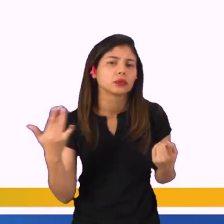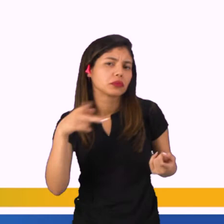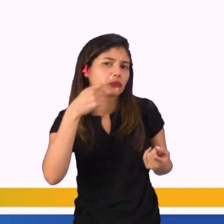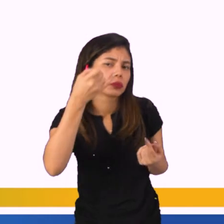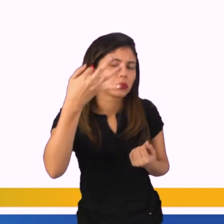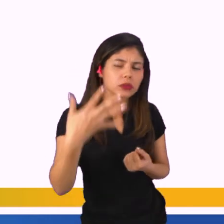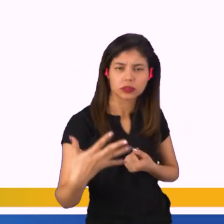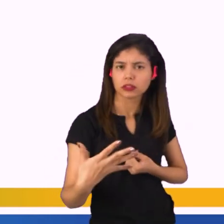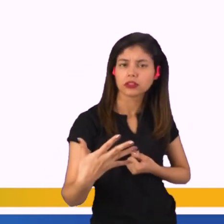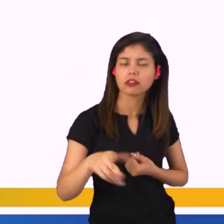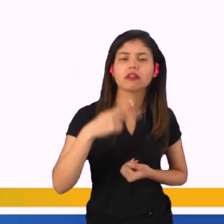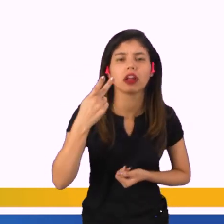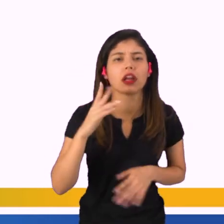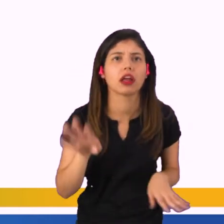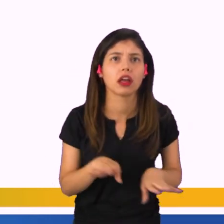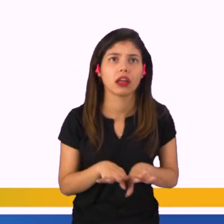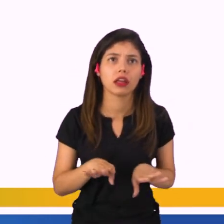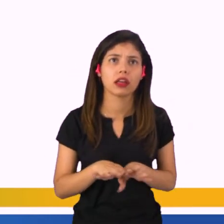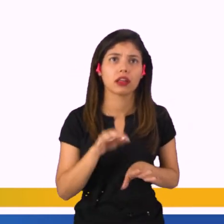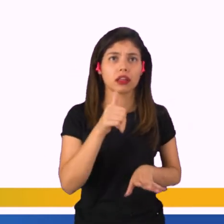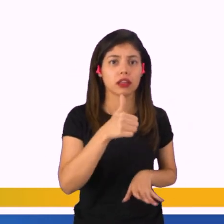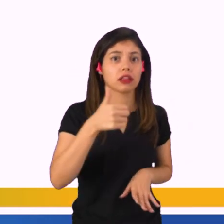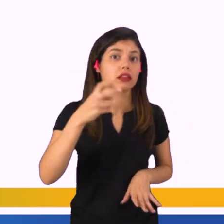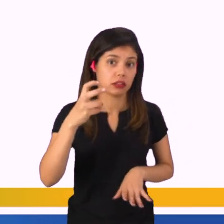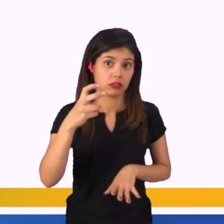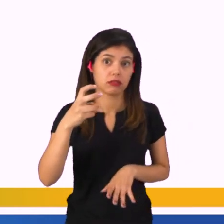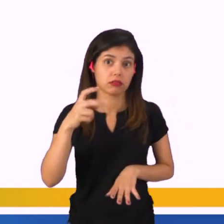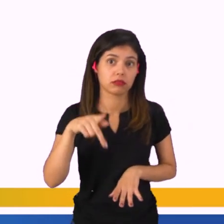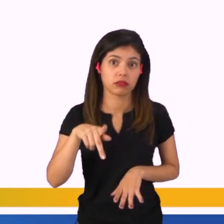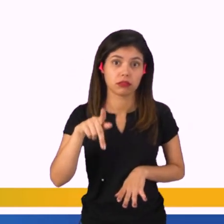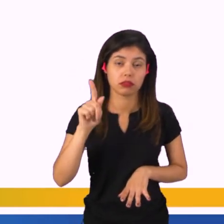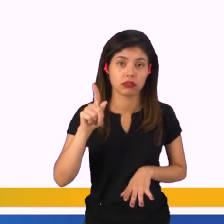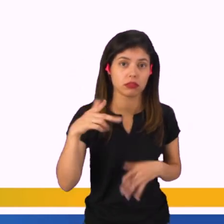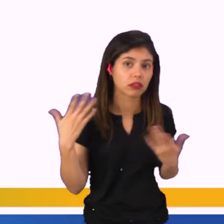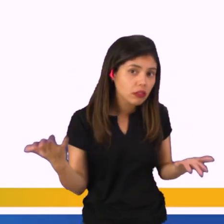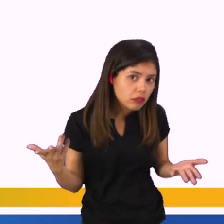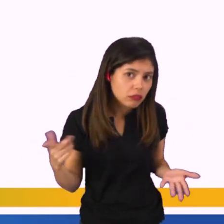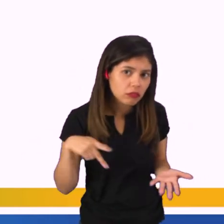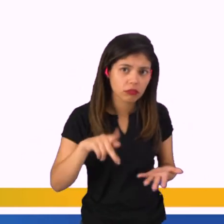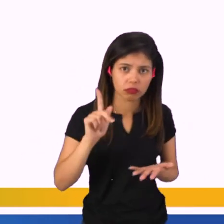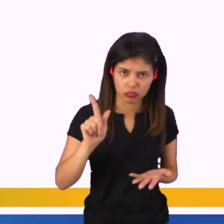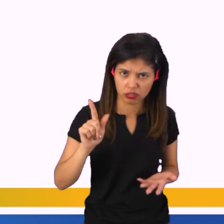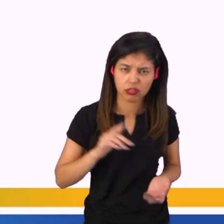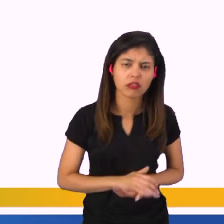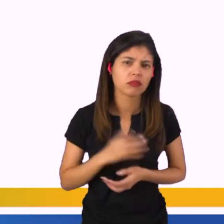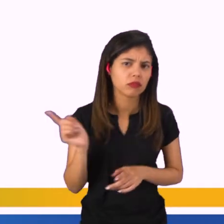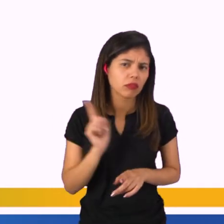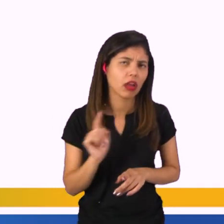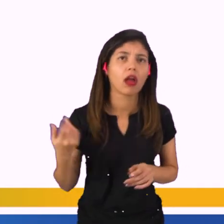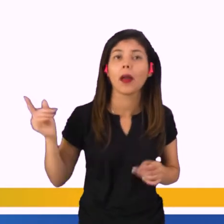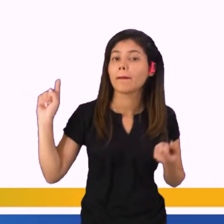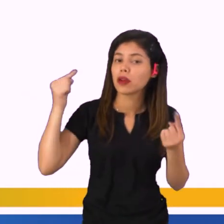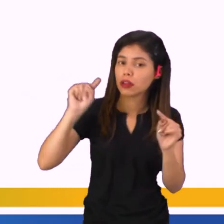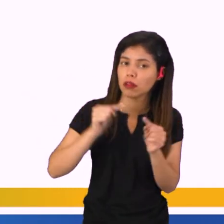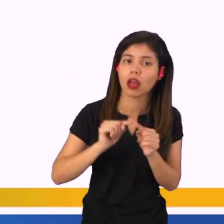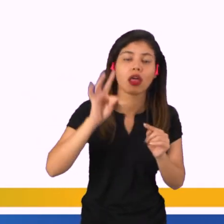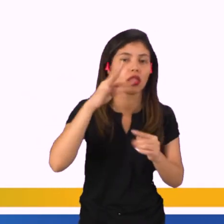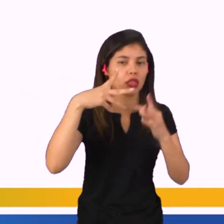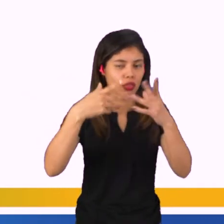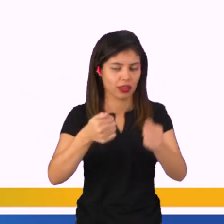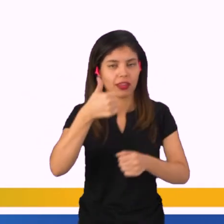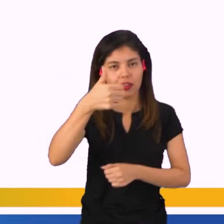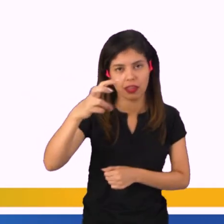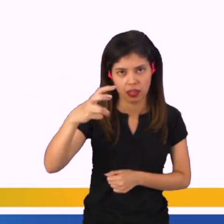mas quando eu ouvi falar, me disseram que era 15 quilos. Eu estou errado? Não, é uma aproximação para um